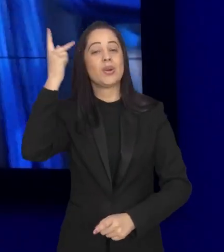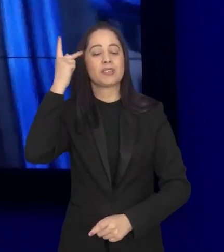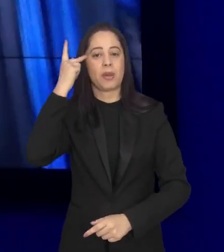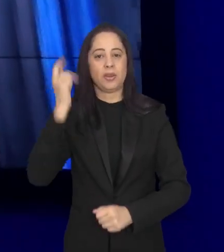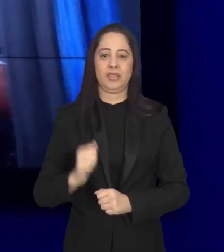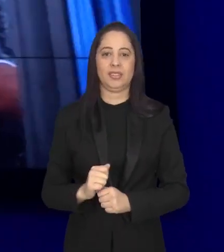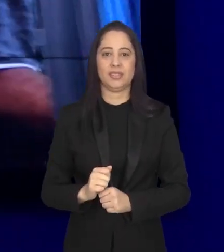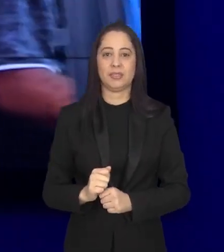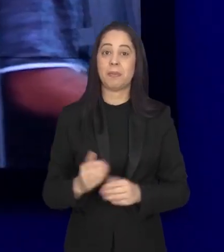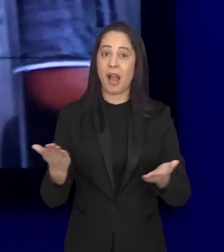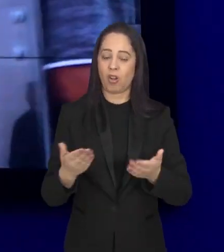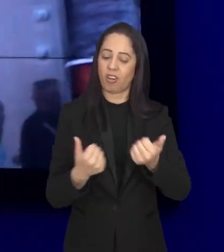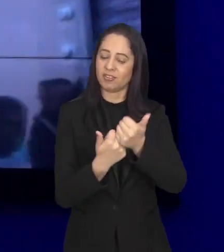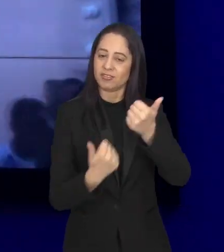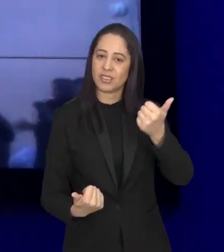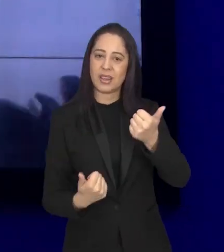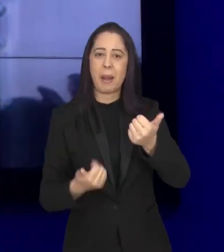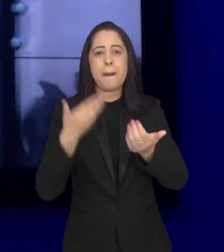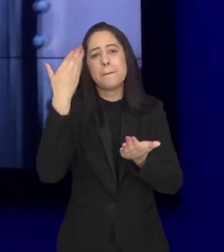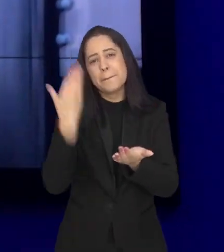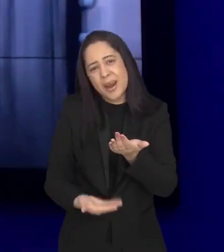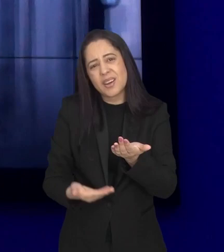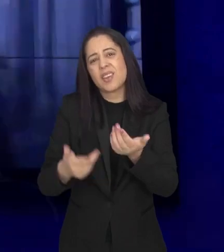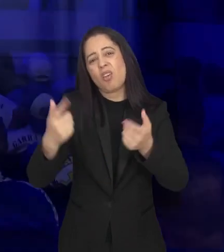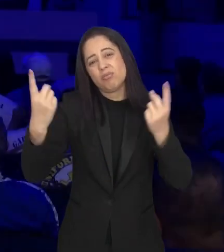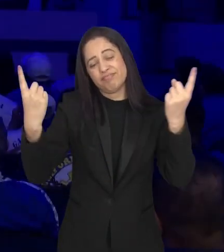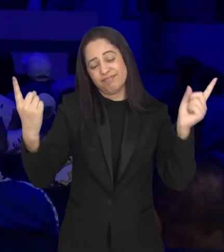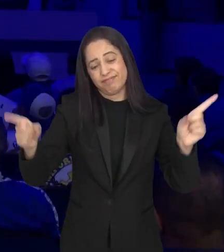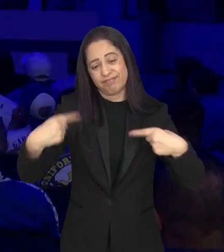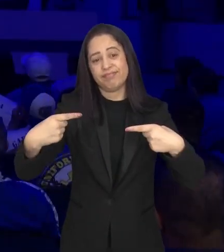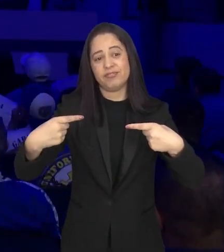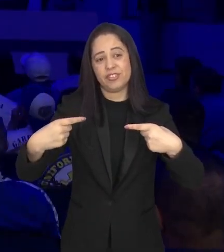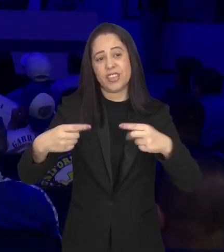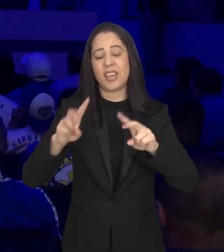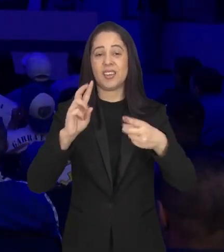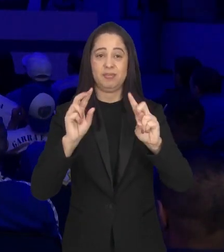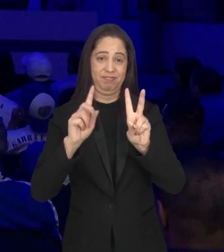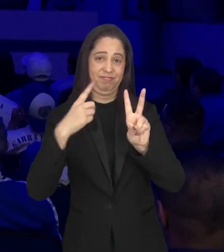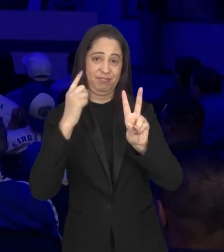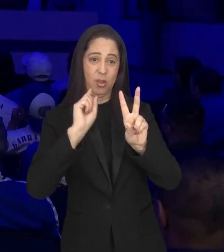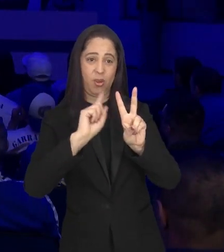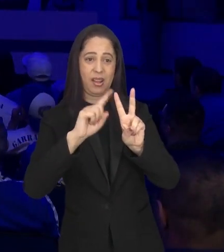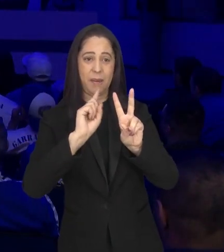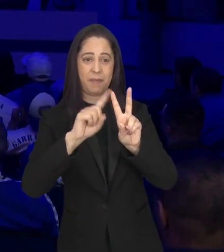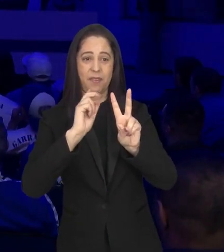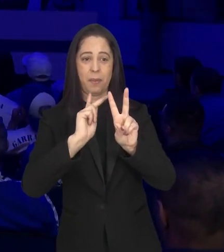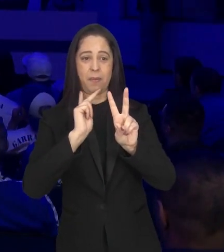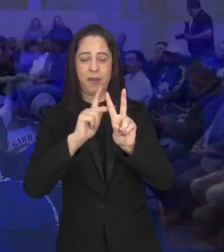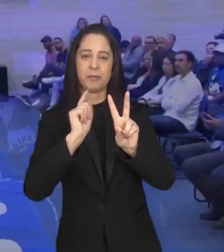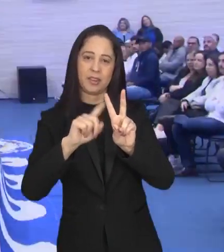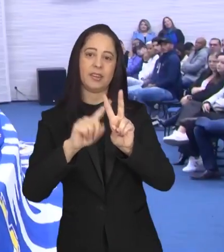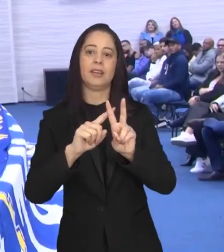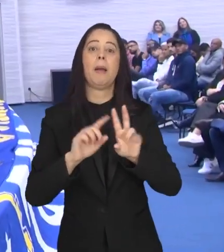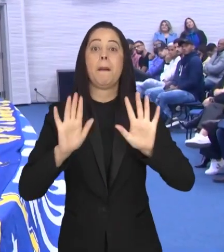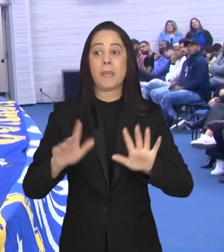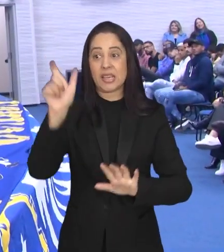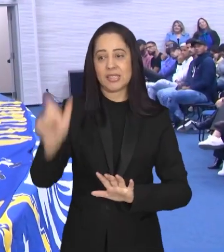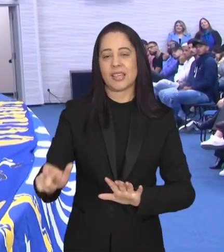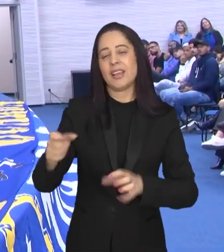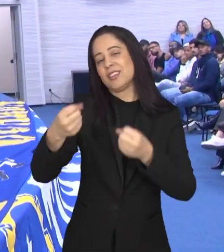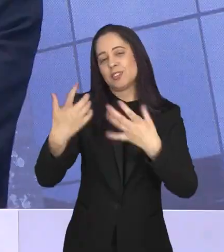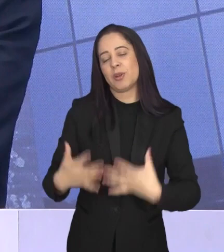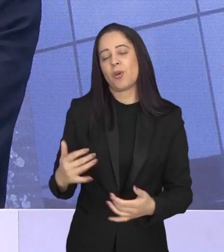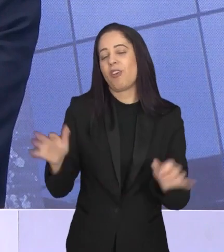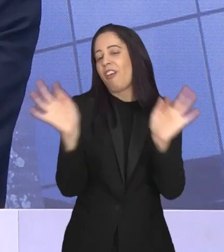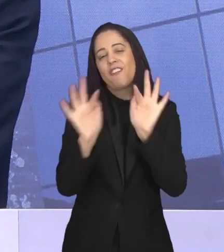a Série A2 de 2024, desta vez com um vice-campeonato, perdendo a final para o Capivariano. Feliz com a